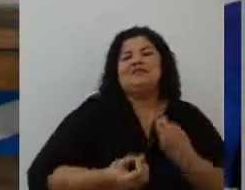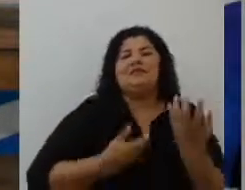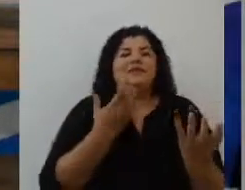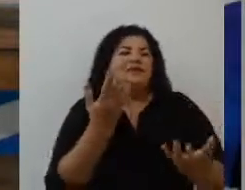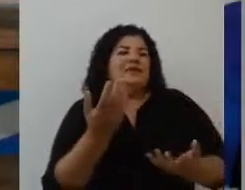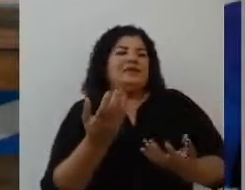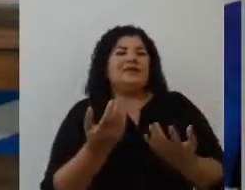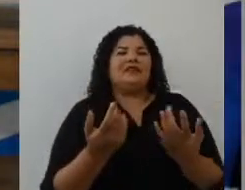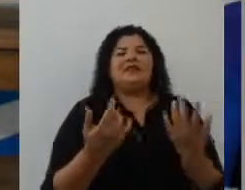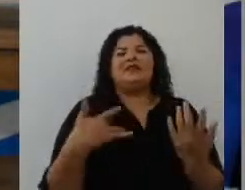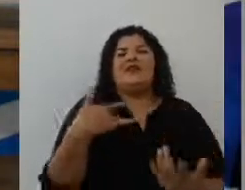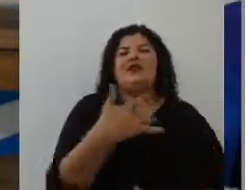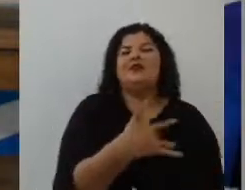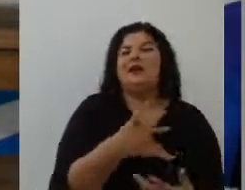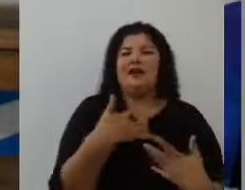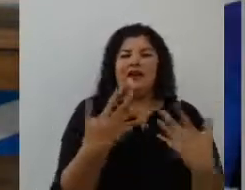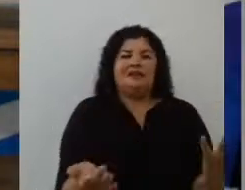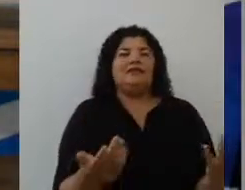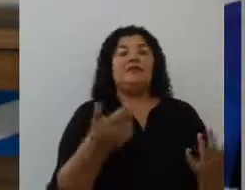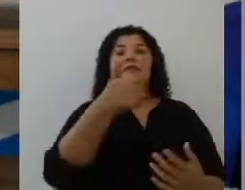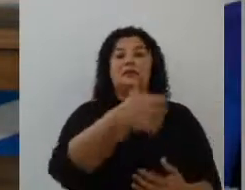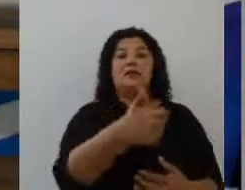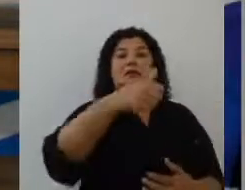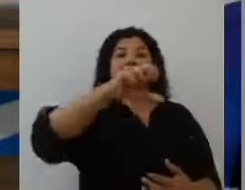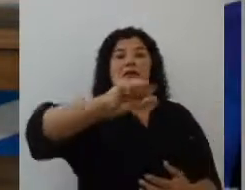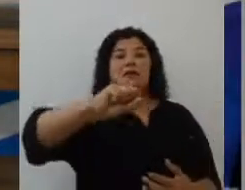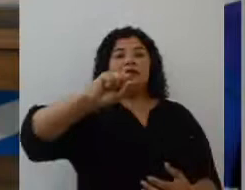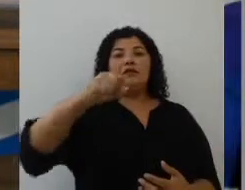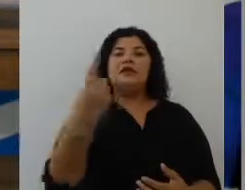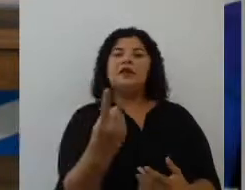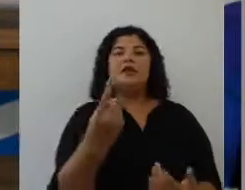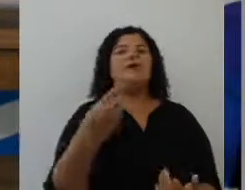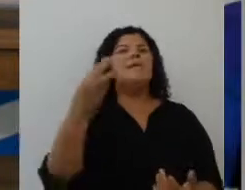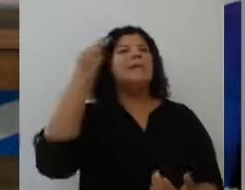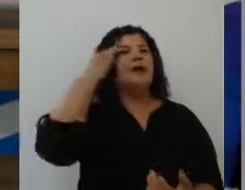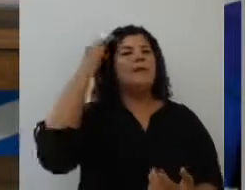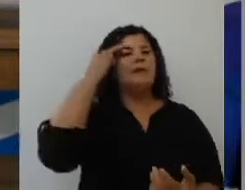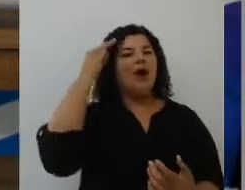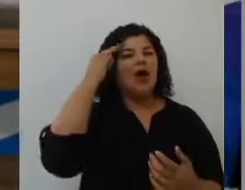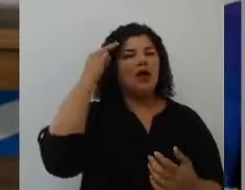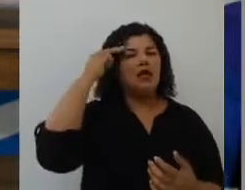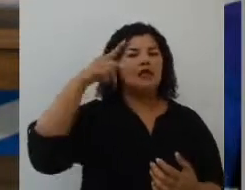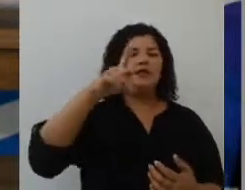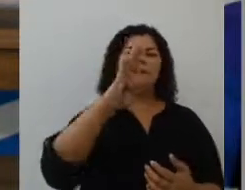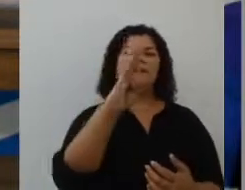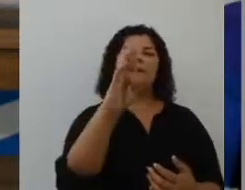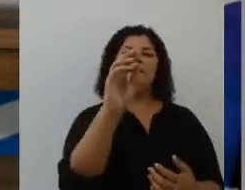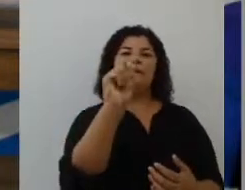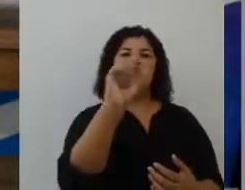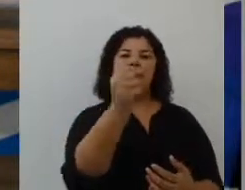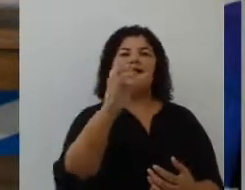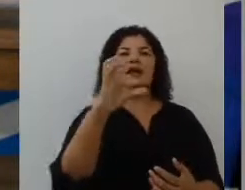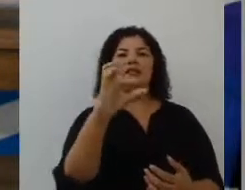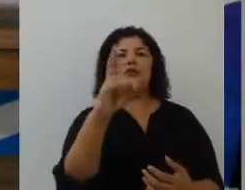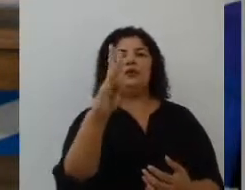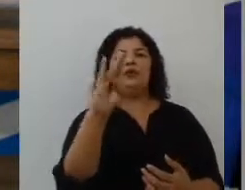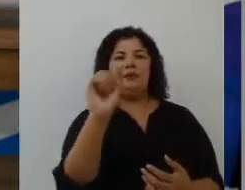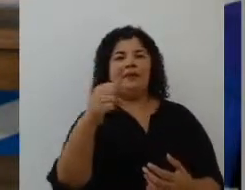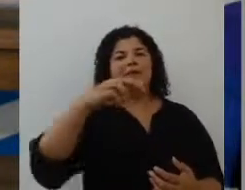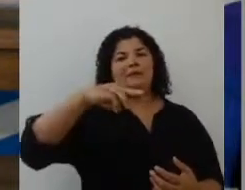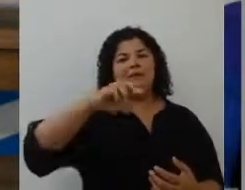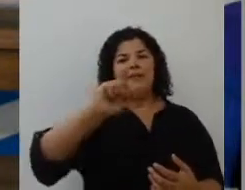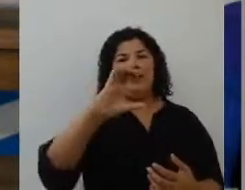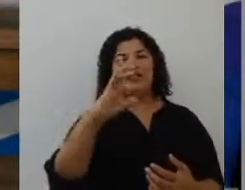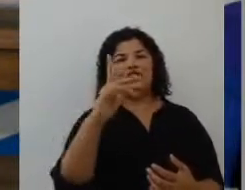depois, 1881, Memórias Póstumas de Brás Cubas, do Machado de Assis, O Mulato, de Aloysio de